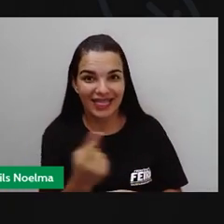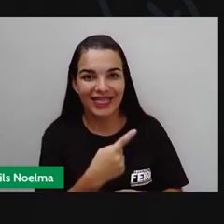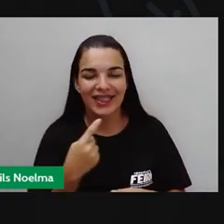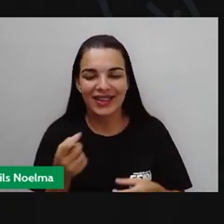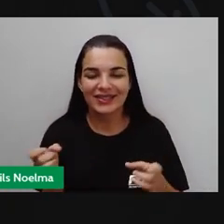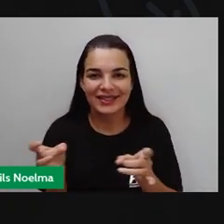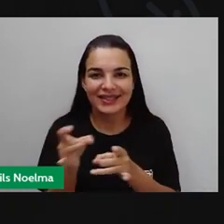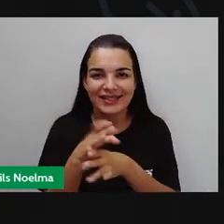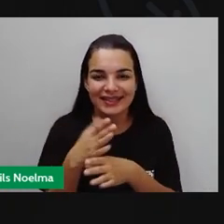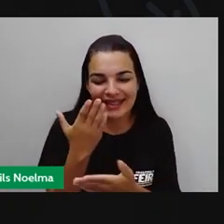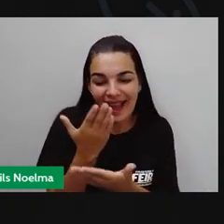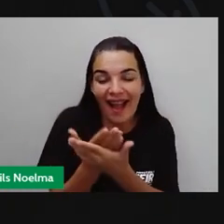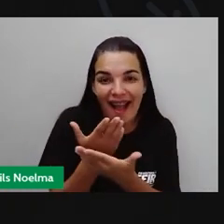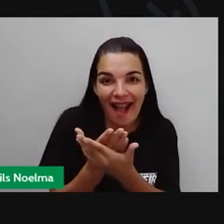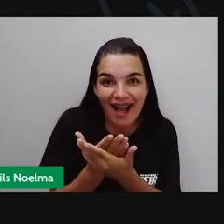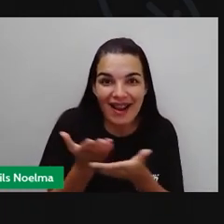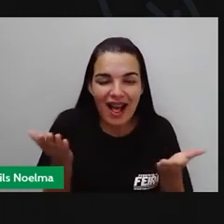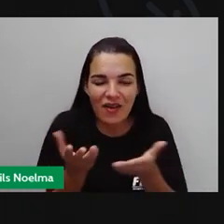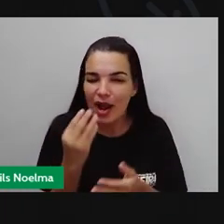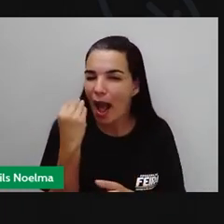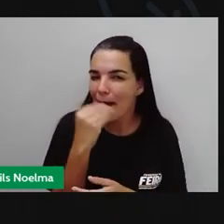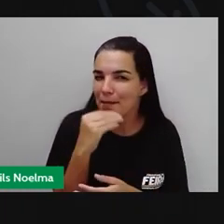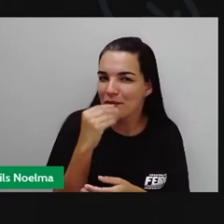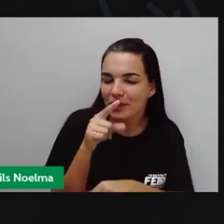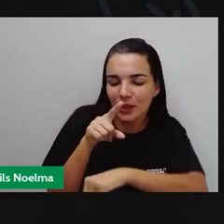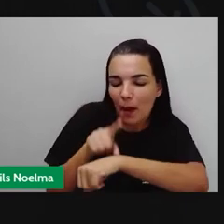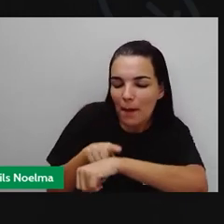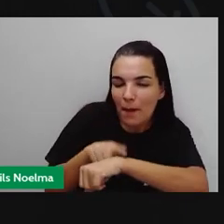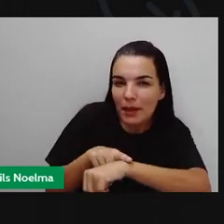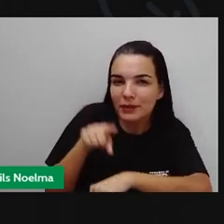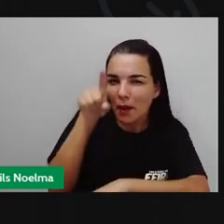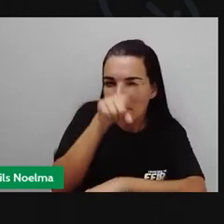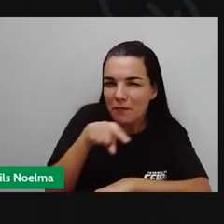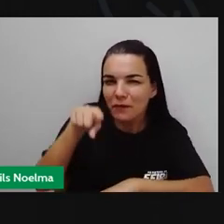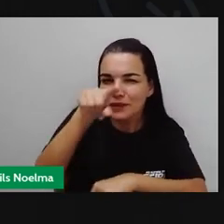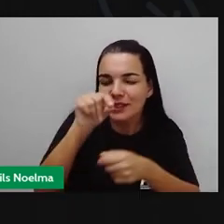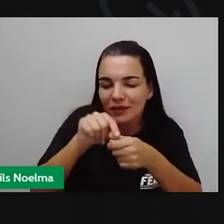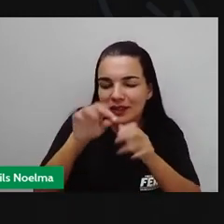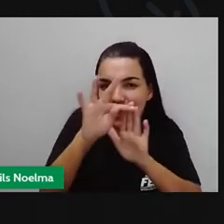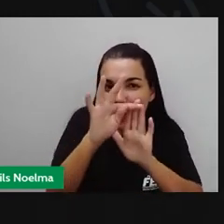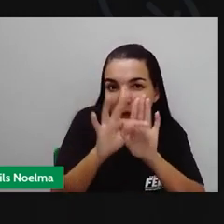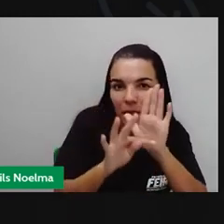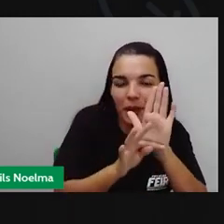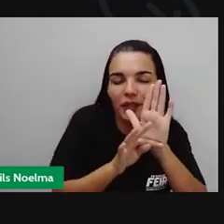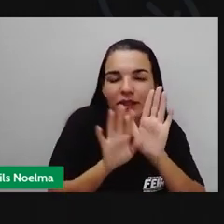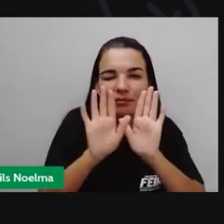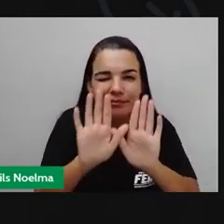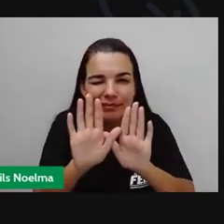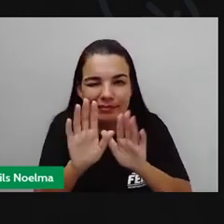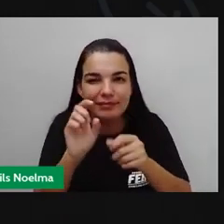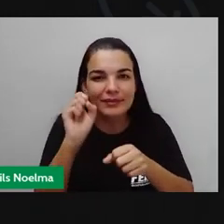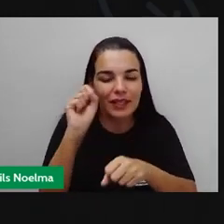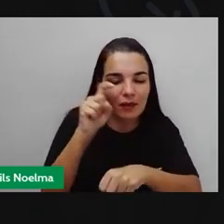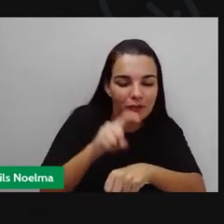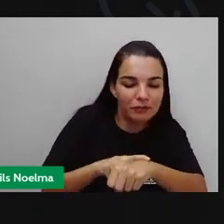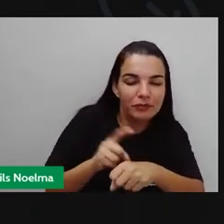aqui. Aproveita esse momentinho aí para vocês produzirem esse texto, né? E daqui a pouco a Pro